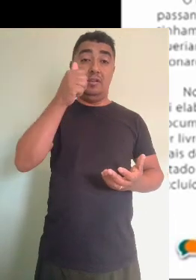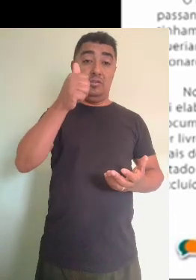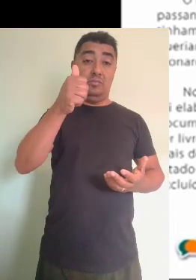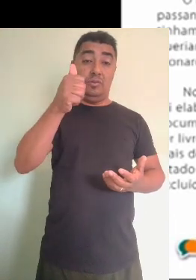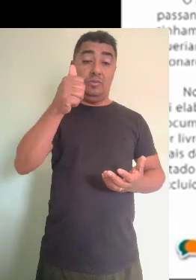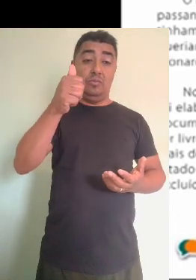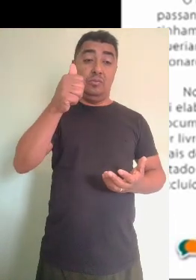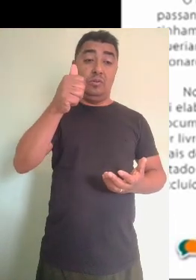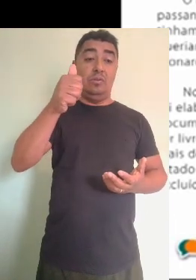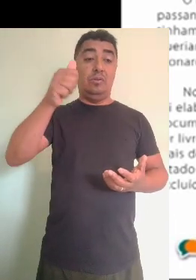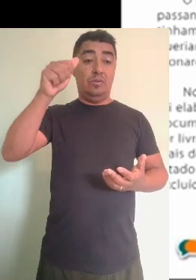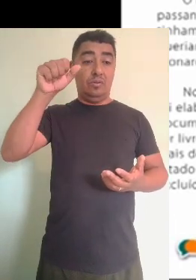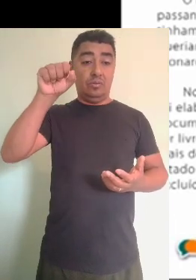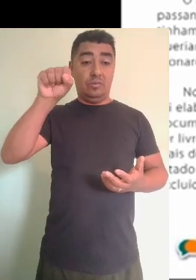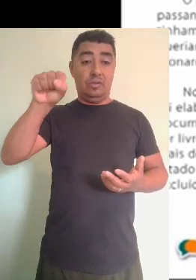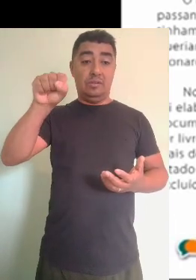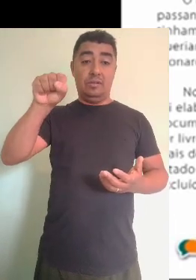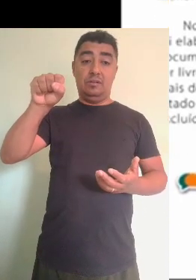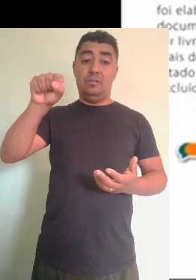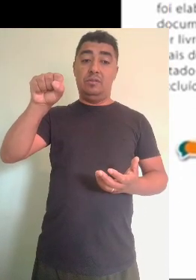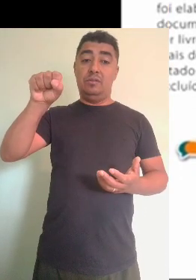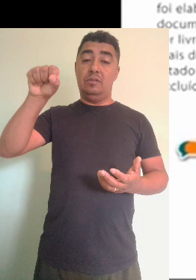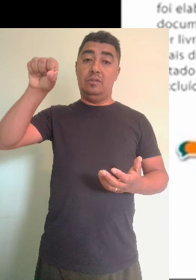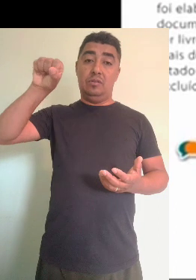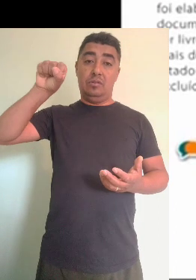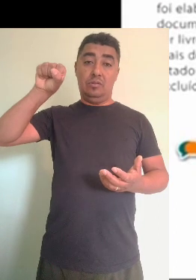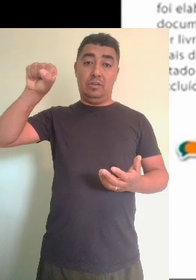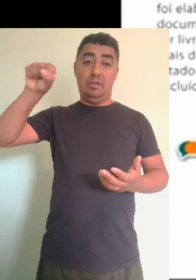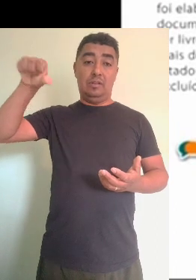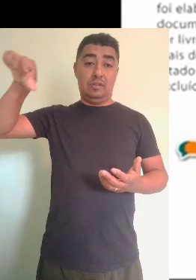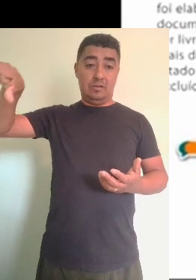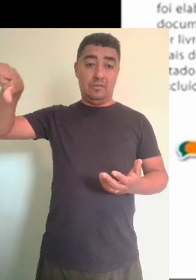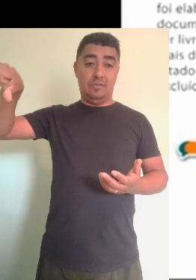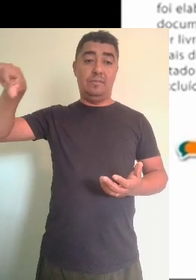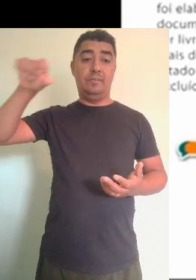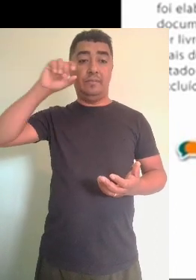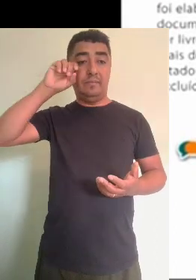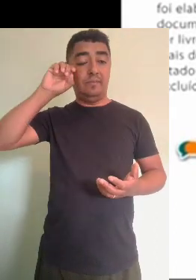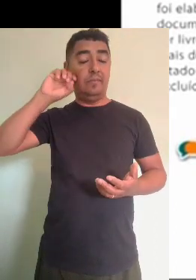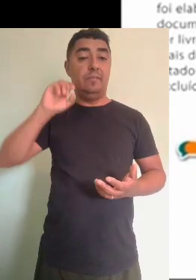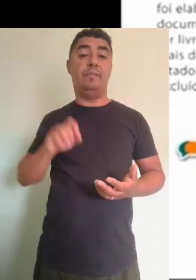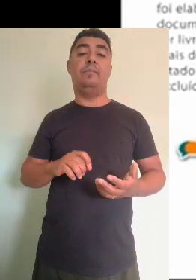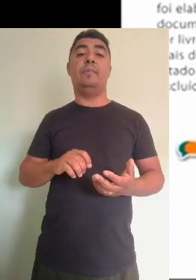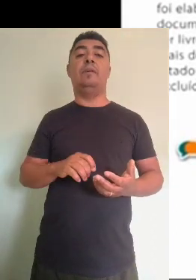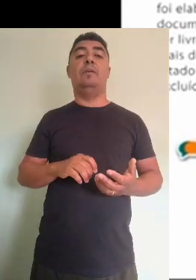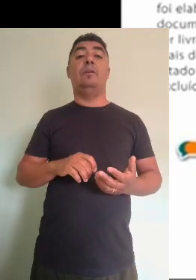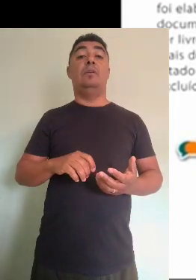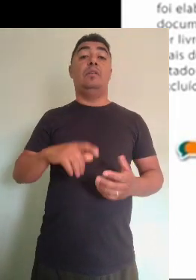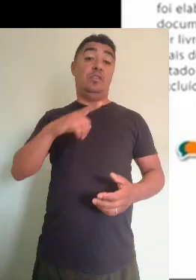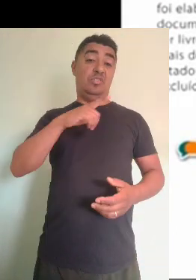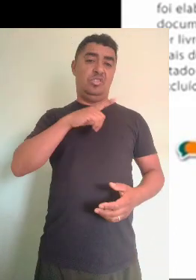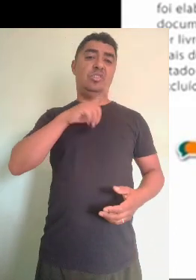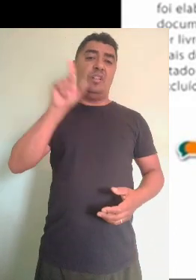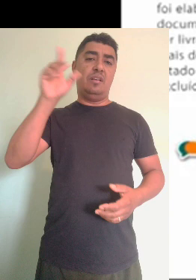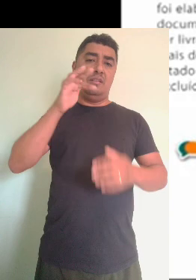1789. Vamos ver então, agora a Declaração dos Direitos do Homem e do Cidadão. O